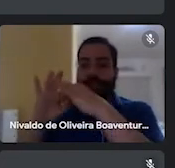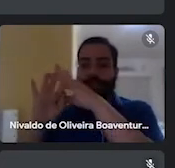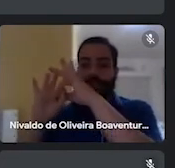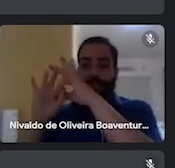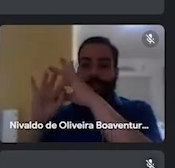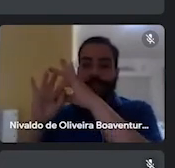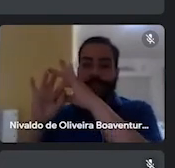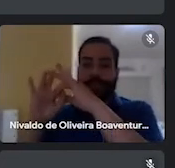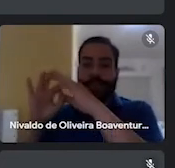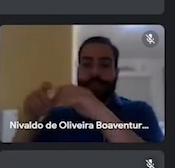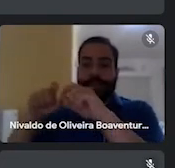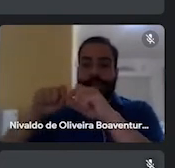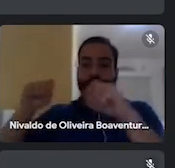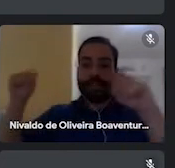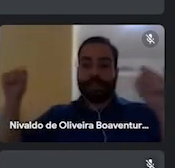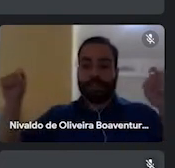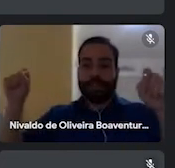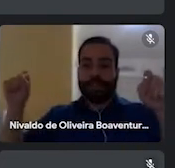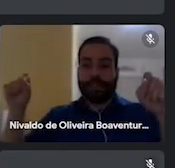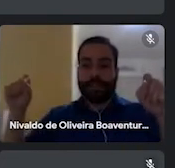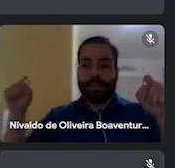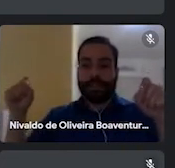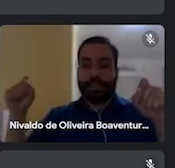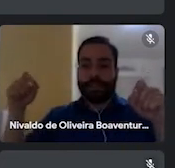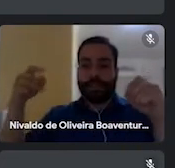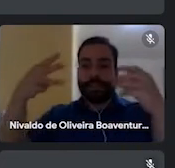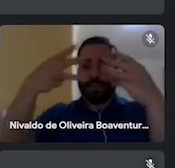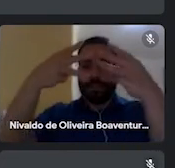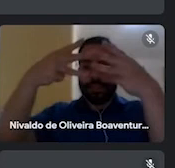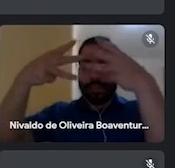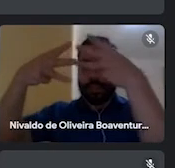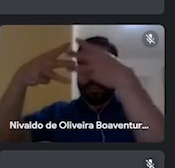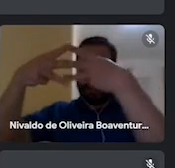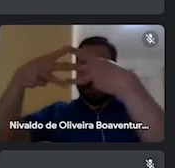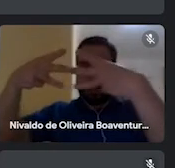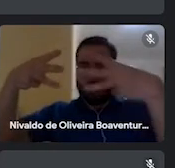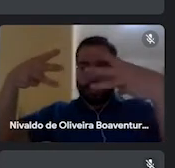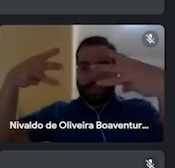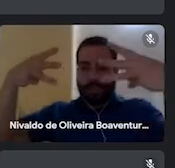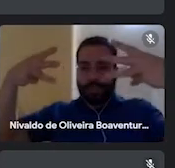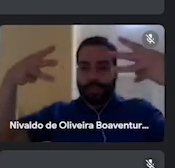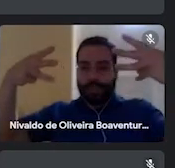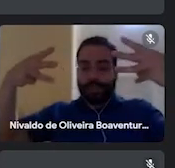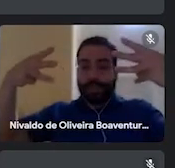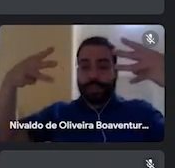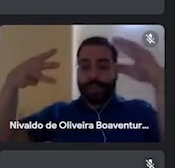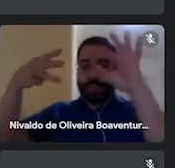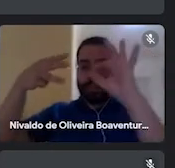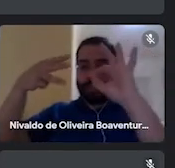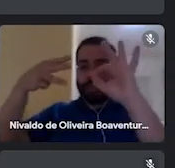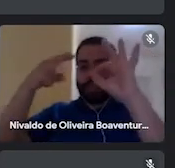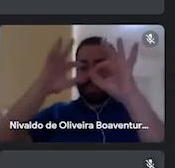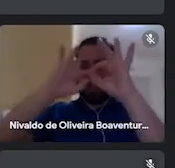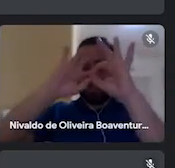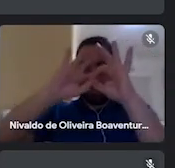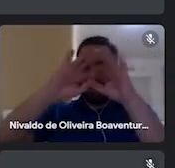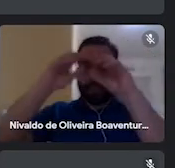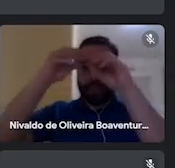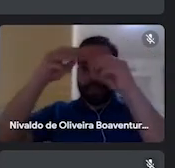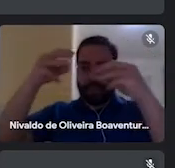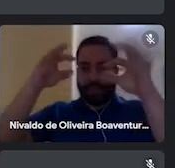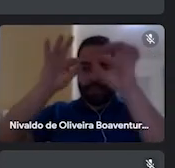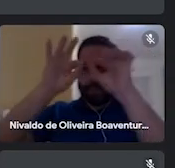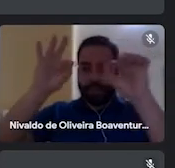ligando as 3 fases da média tensão, ligado no neutro,